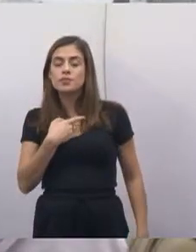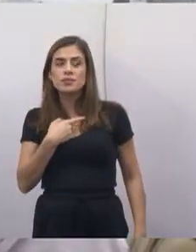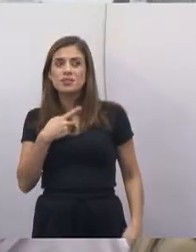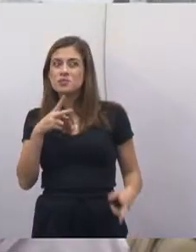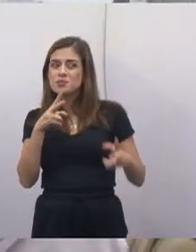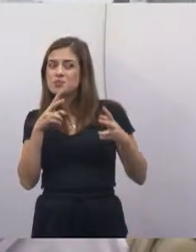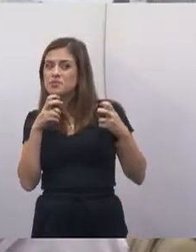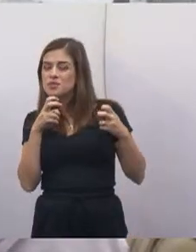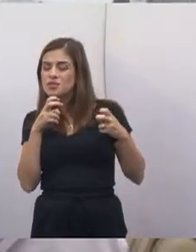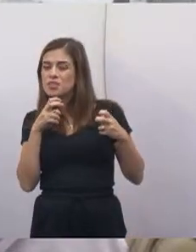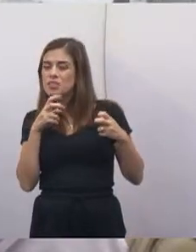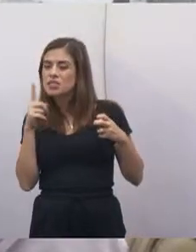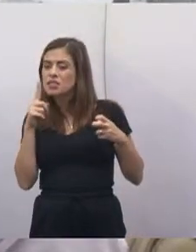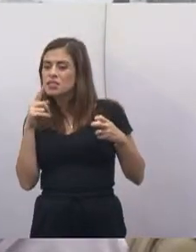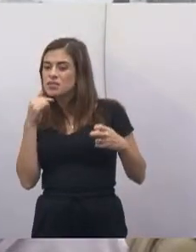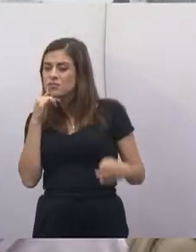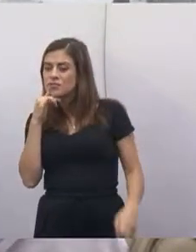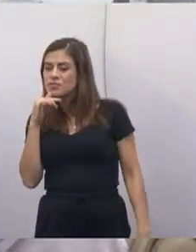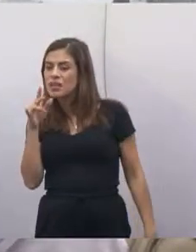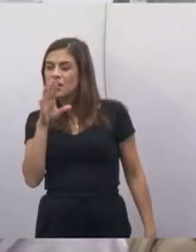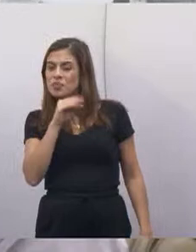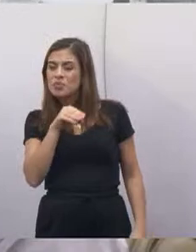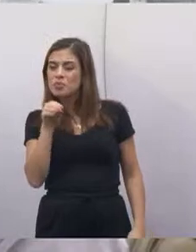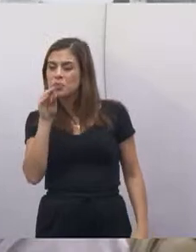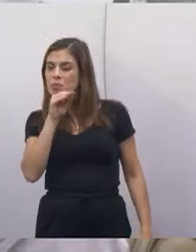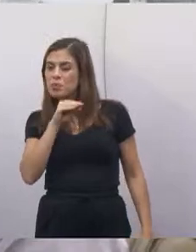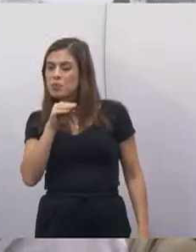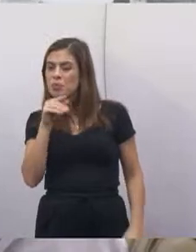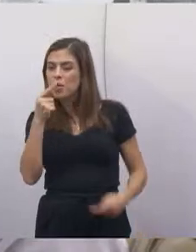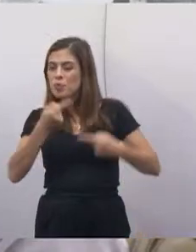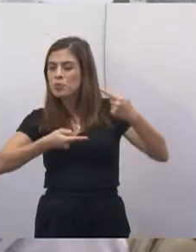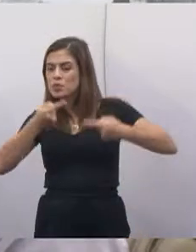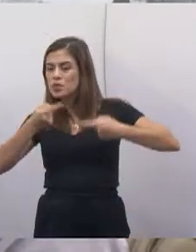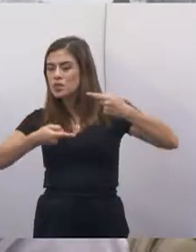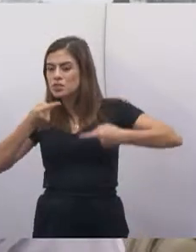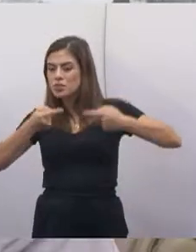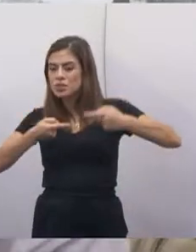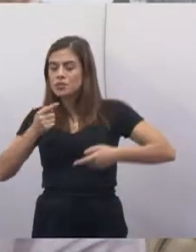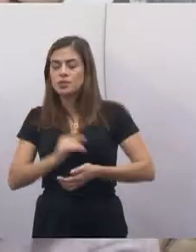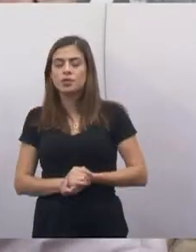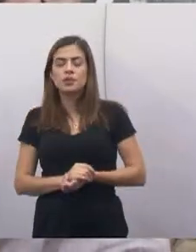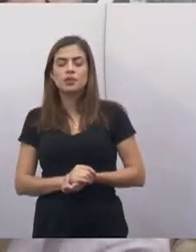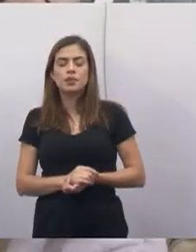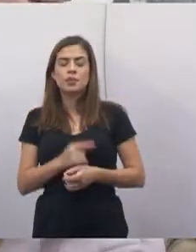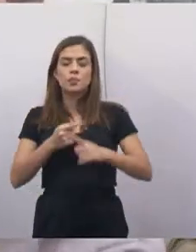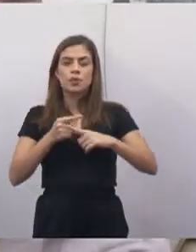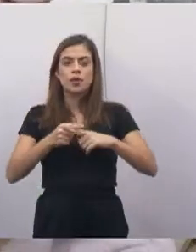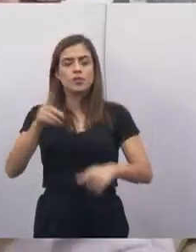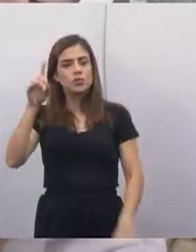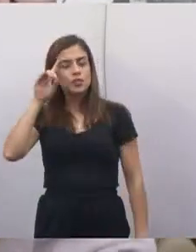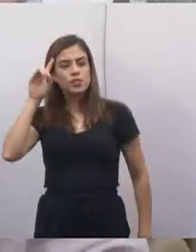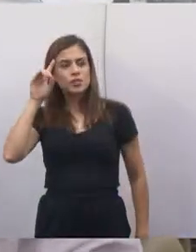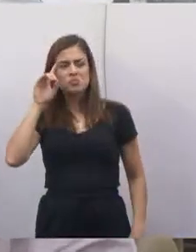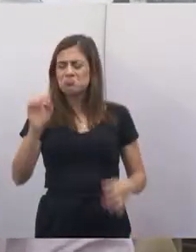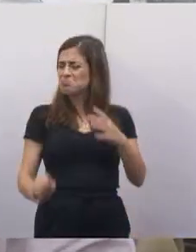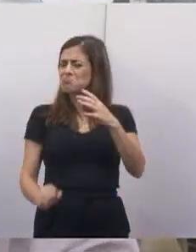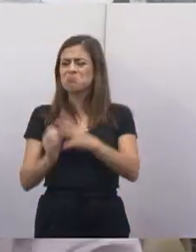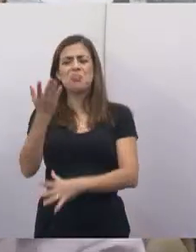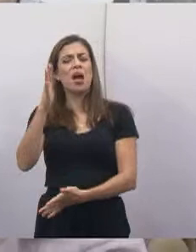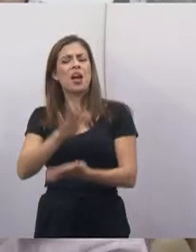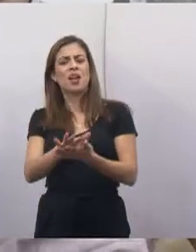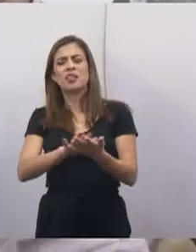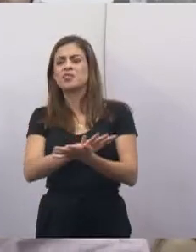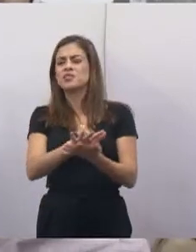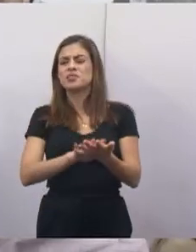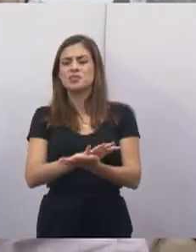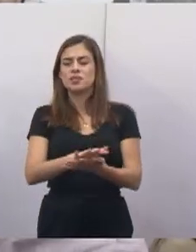impressão que isso daí é uma fala política, porque no dia a dia a gente não vê acontecer, a gente não